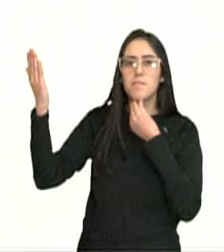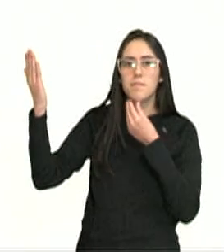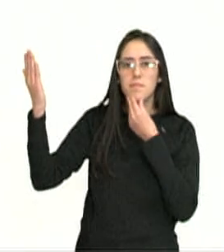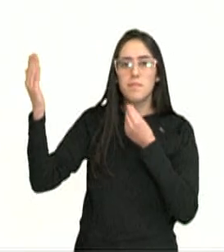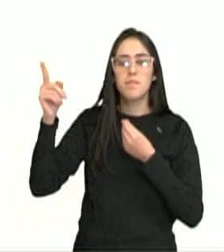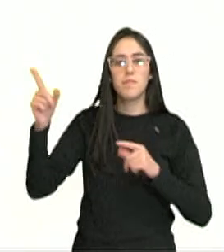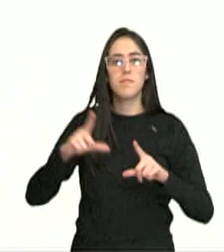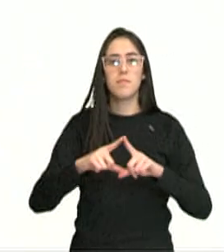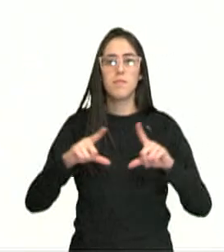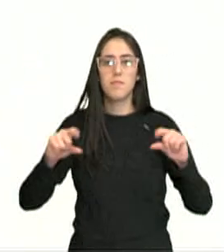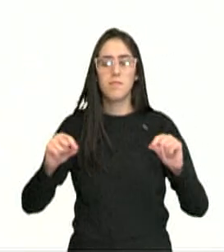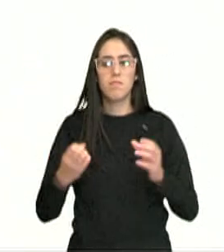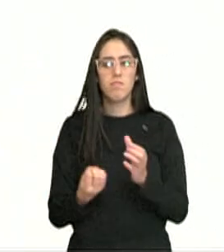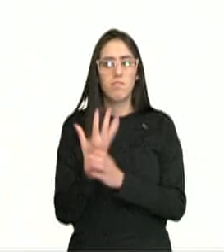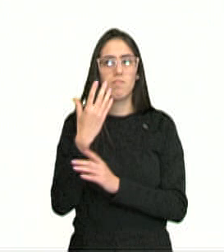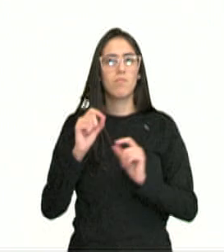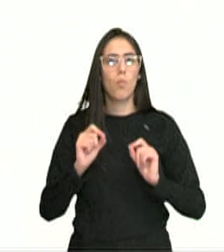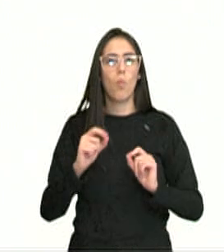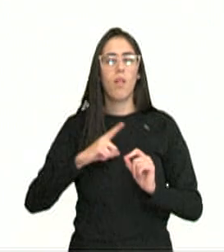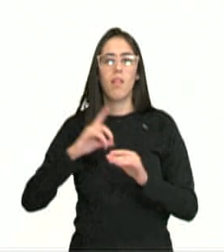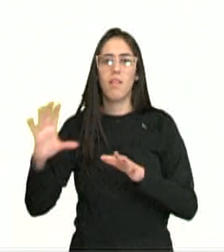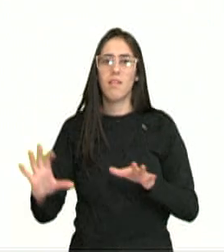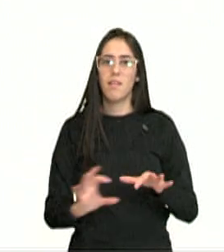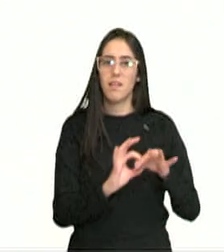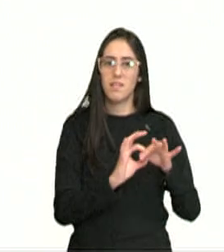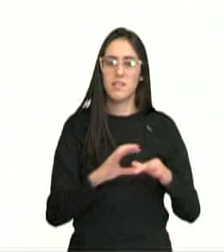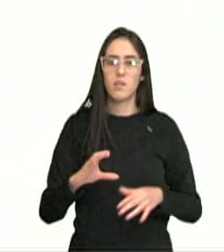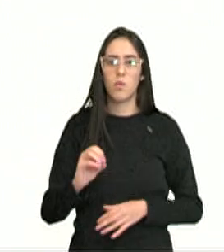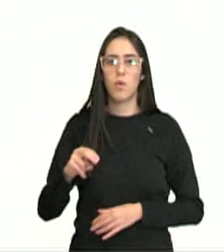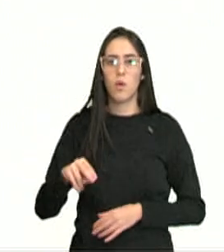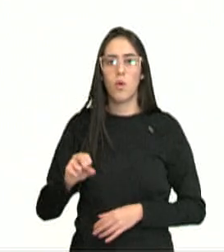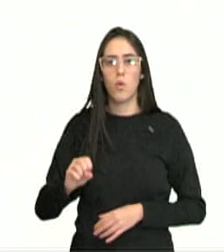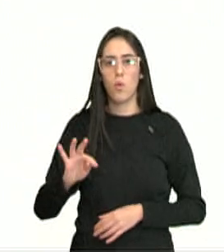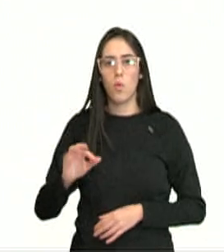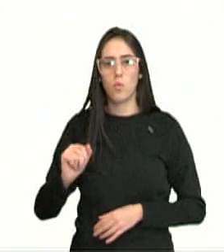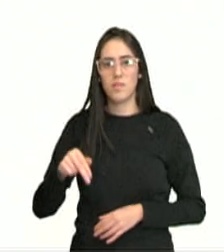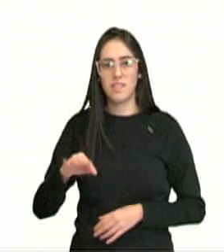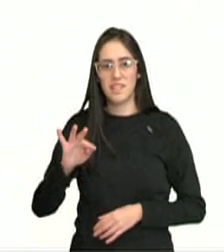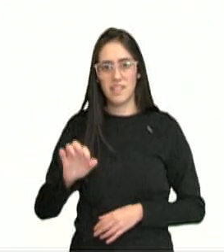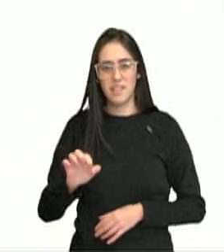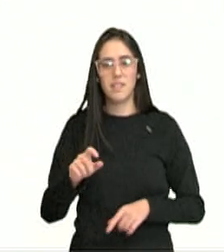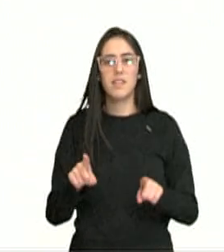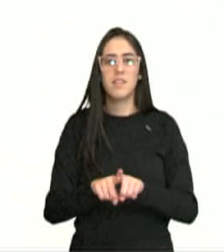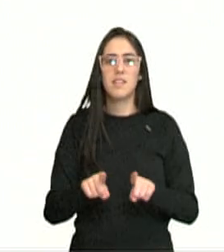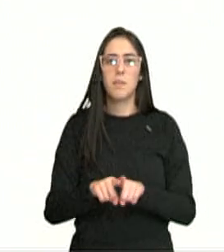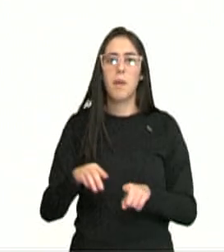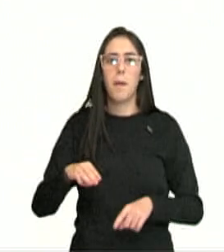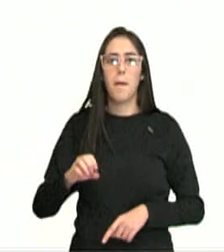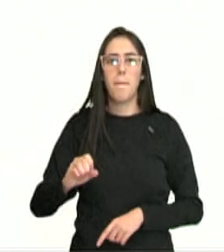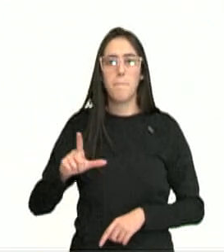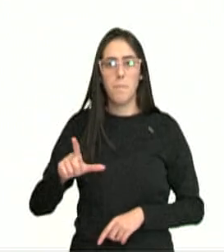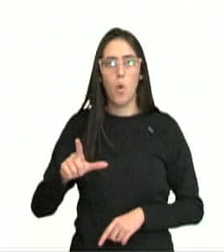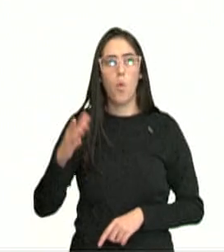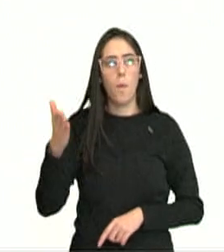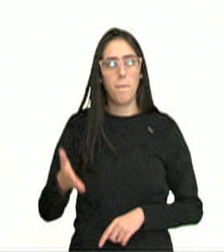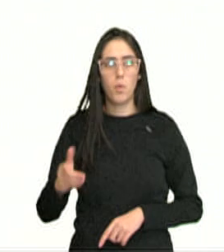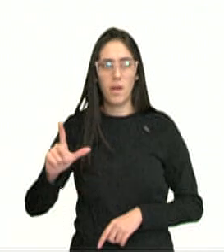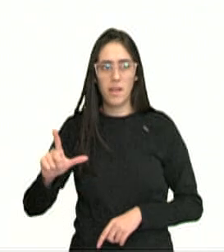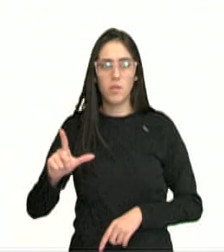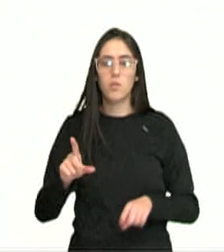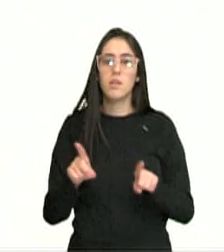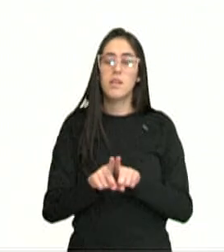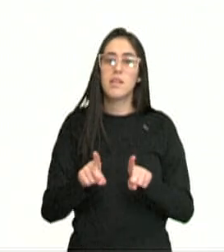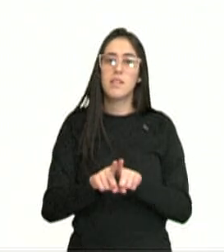a equação que relaciona a constante de ionização, o nível de concentração em mol por litro, o grau de ionização